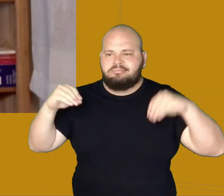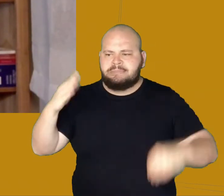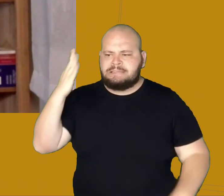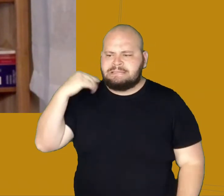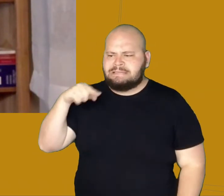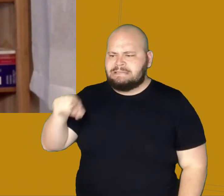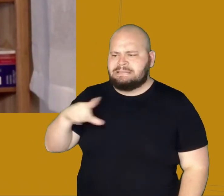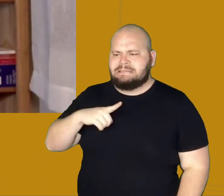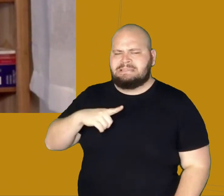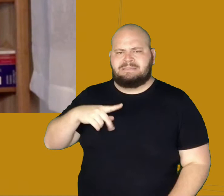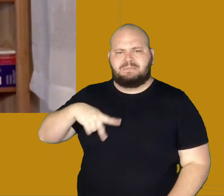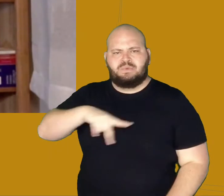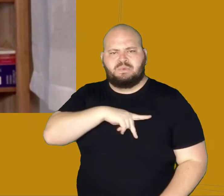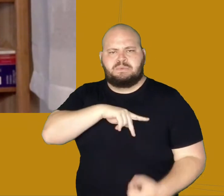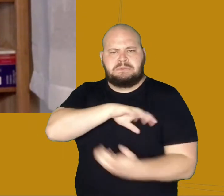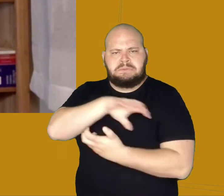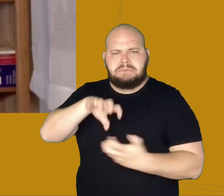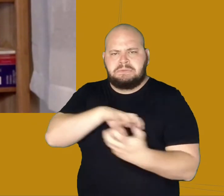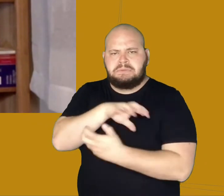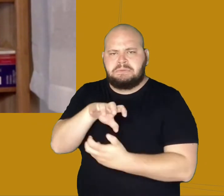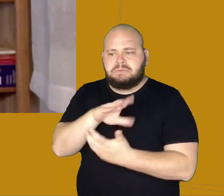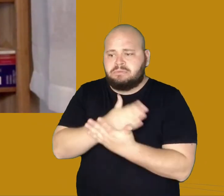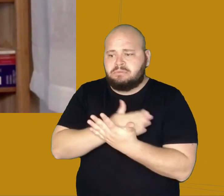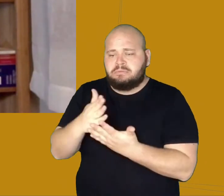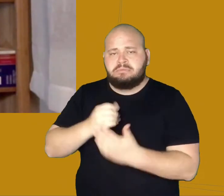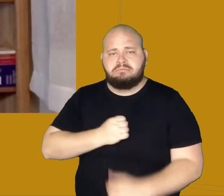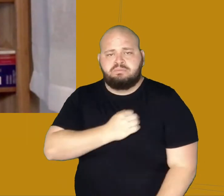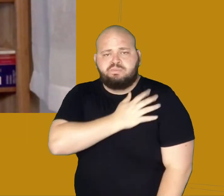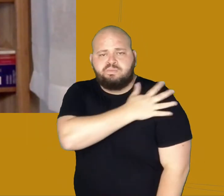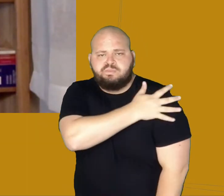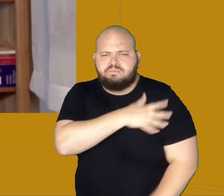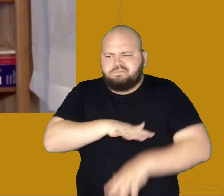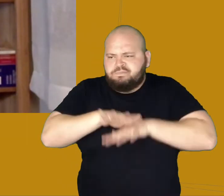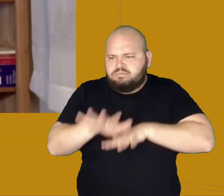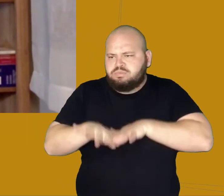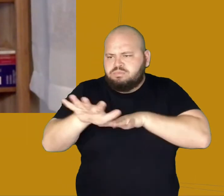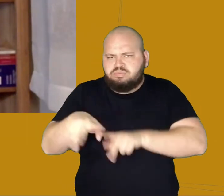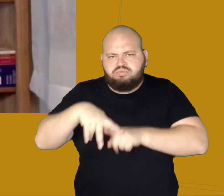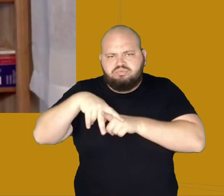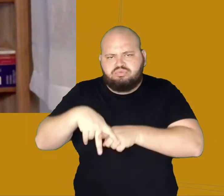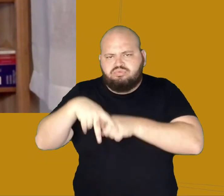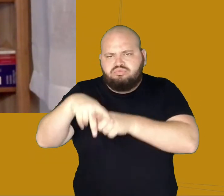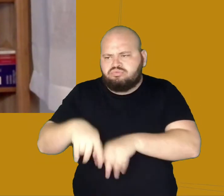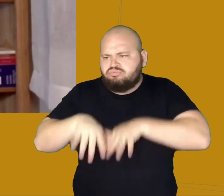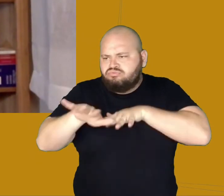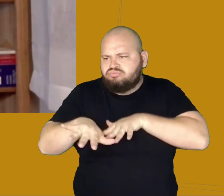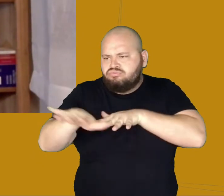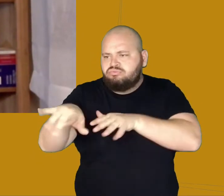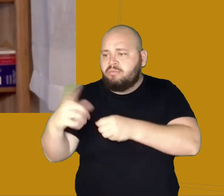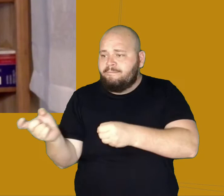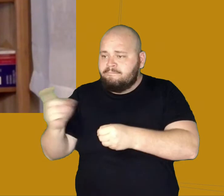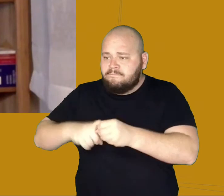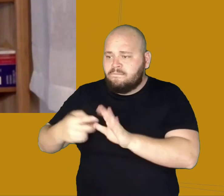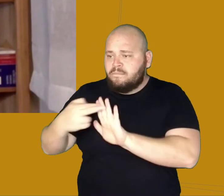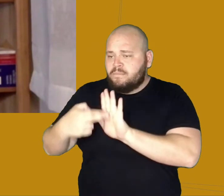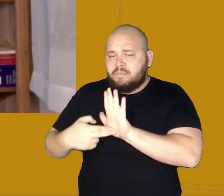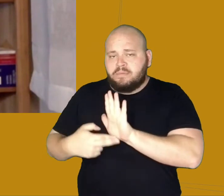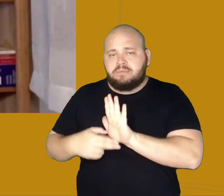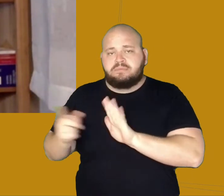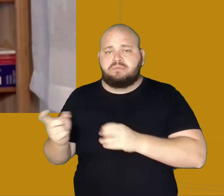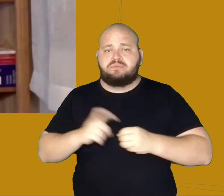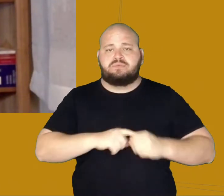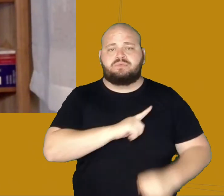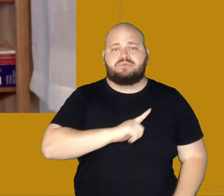toma conhecimento do clima revoltoso em Itaguaí e envia tropas para a vila que restauram a ordem, reconduzem os